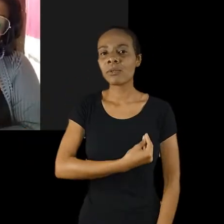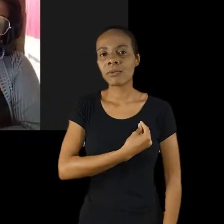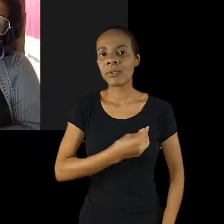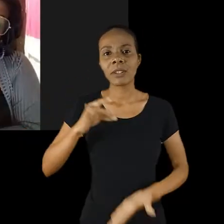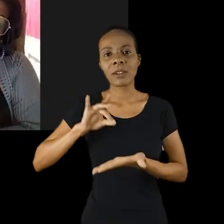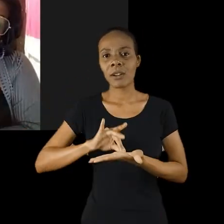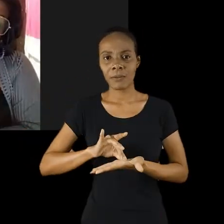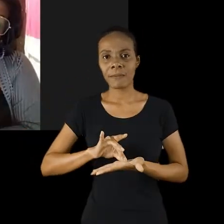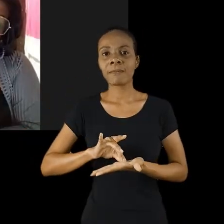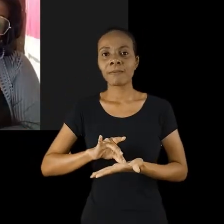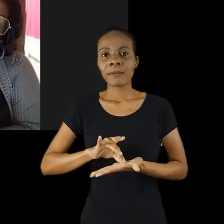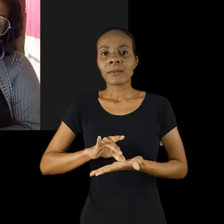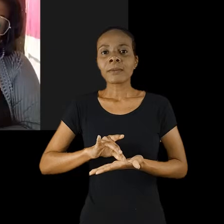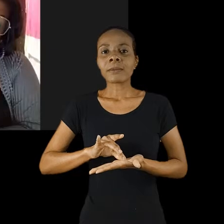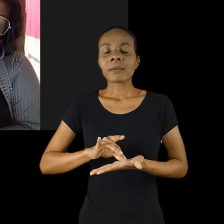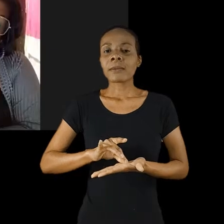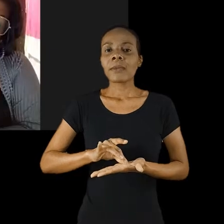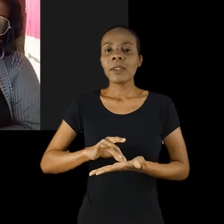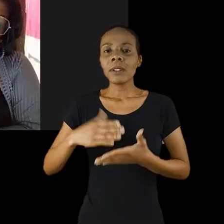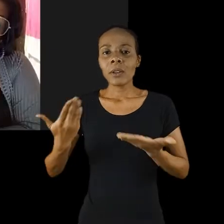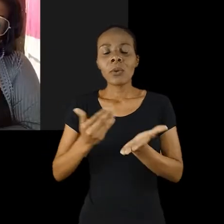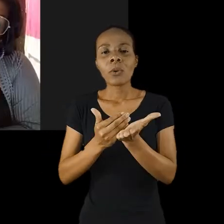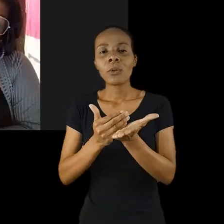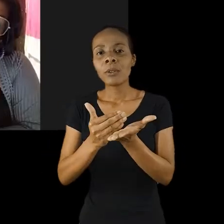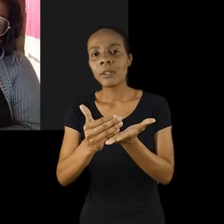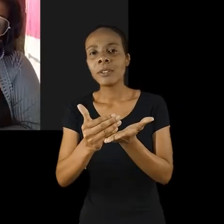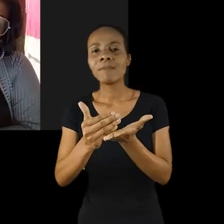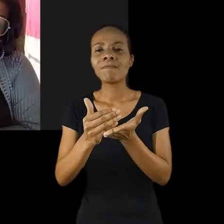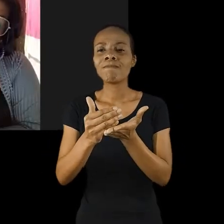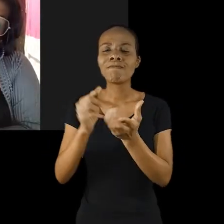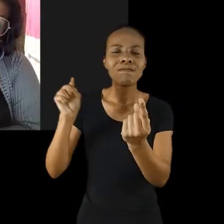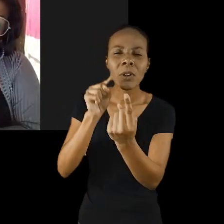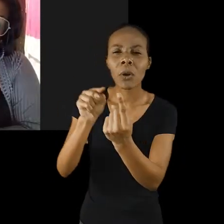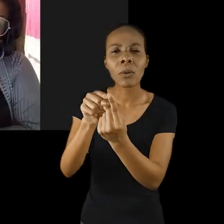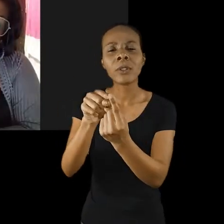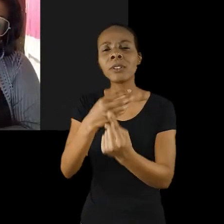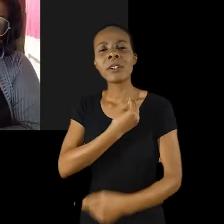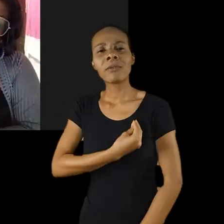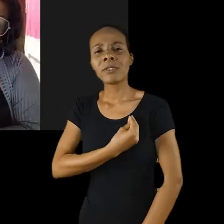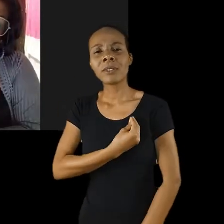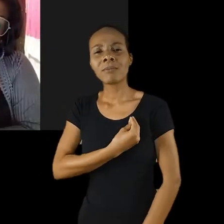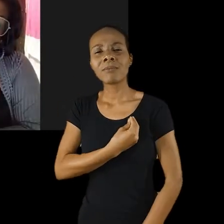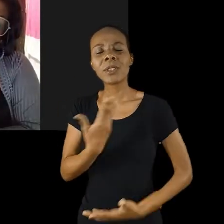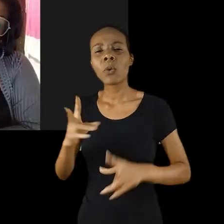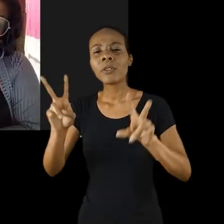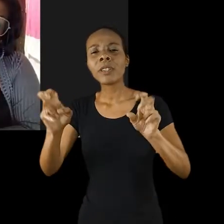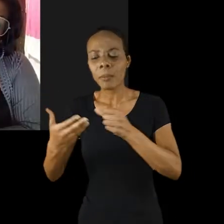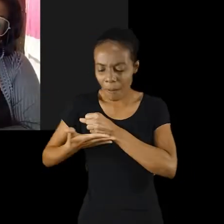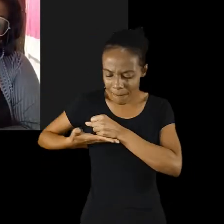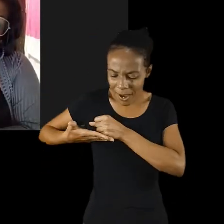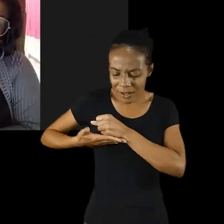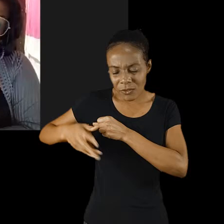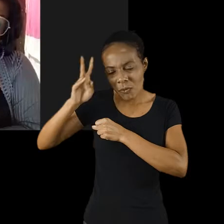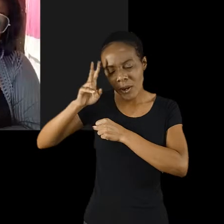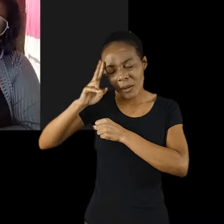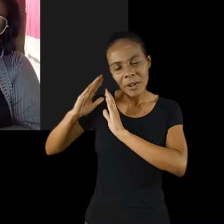assim. Então eu comecei a almejar a vida mesmo. E quando você fala para mim assim de base, eu vou lembrar da minha favela, sabe? Eu tô com